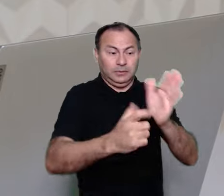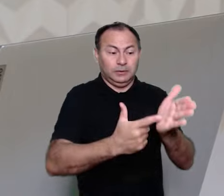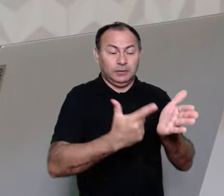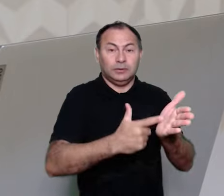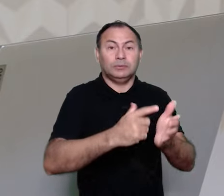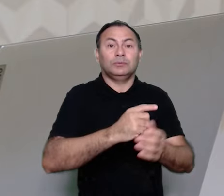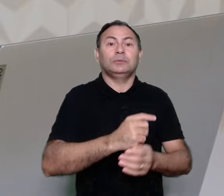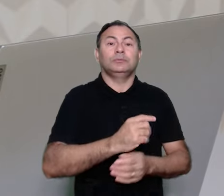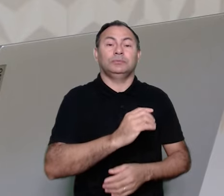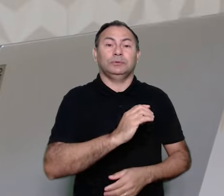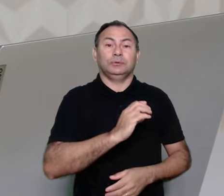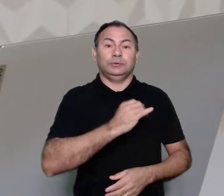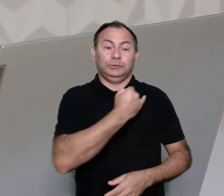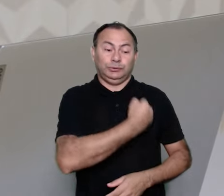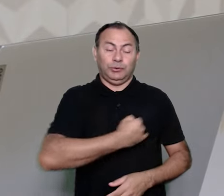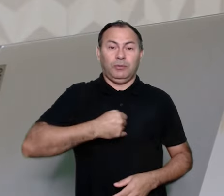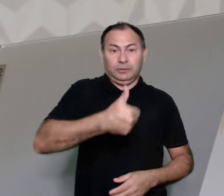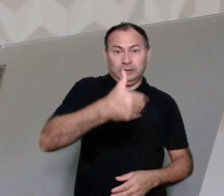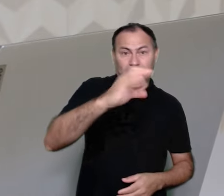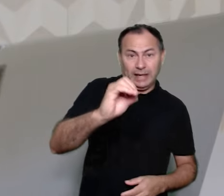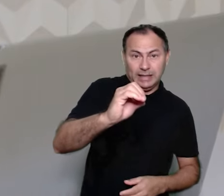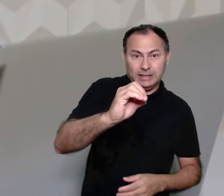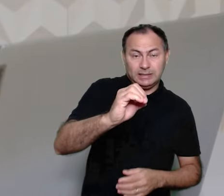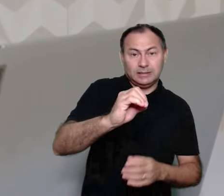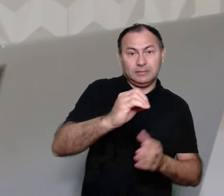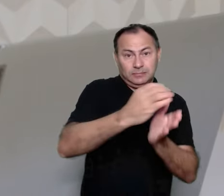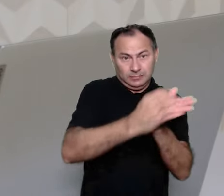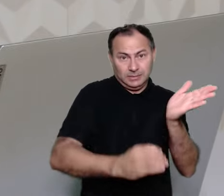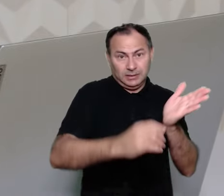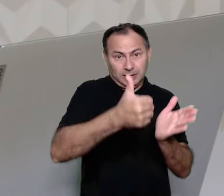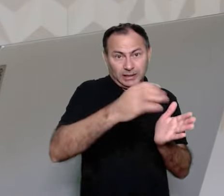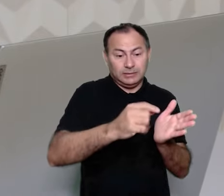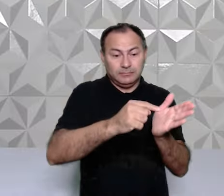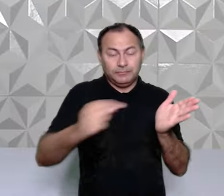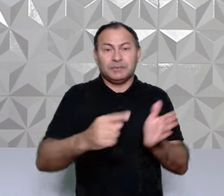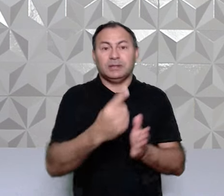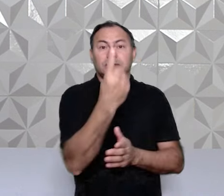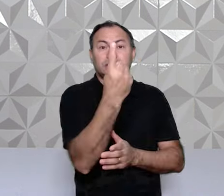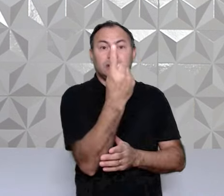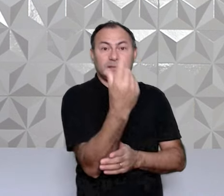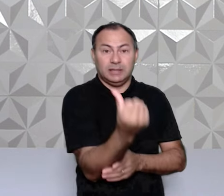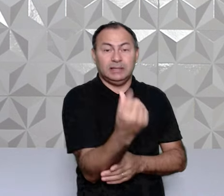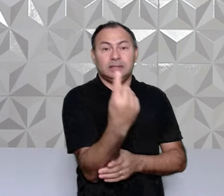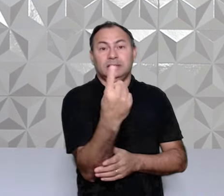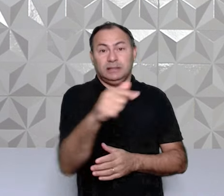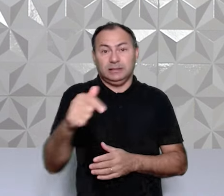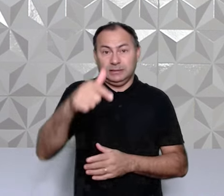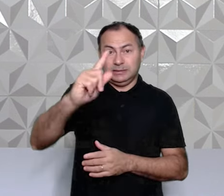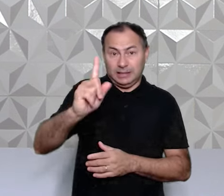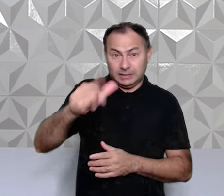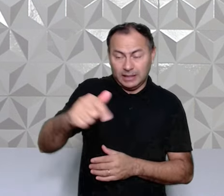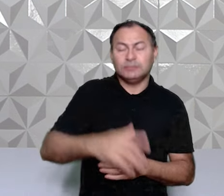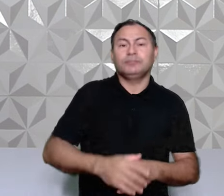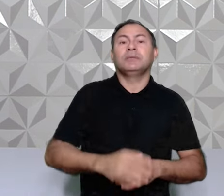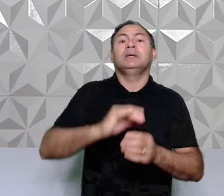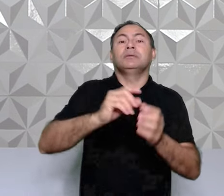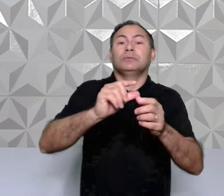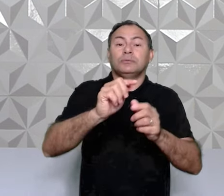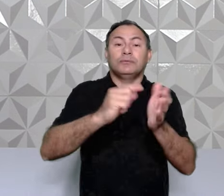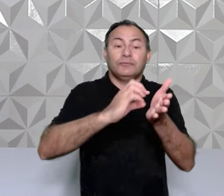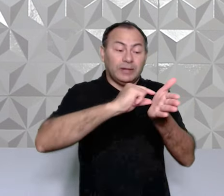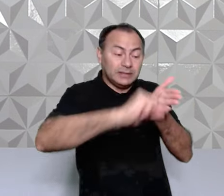no Evangelho de João 10, 16, 17, né? João 10, 17 diz assim, onde Jesus diz